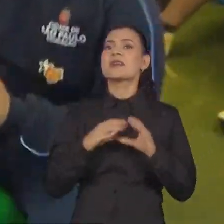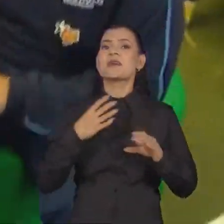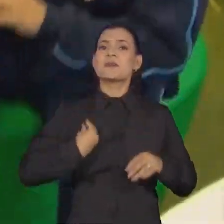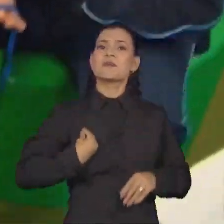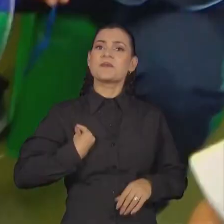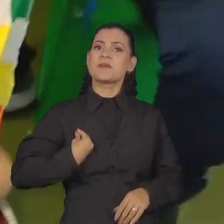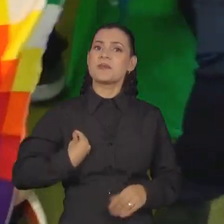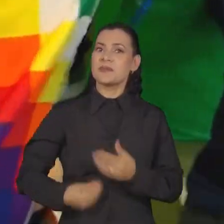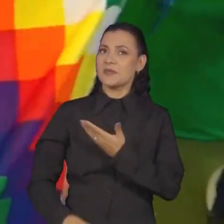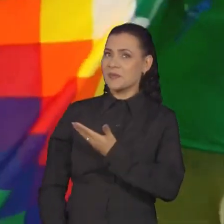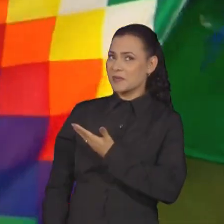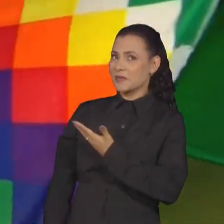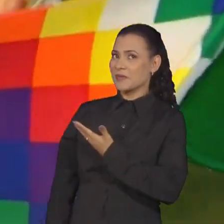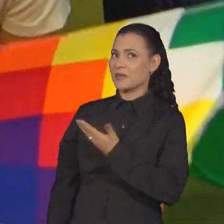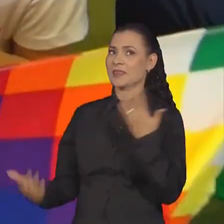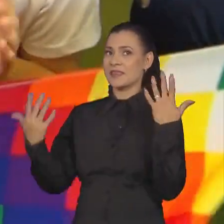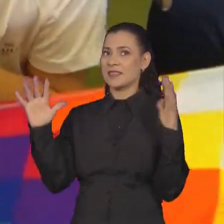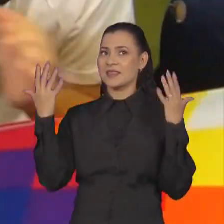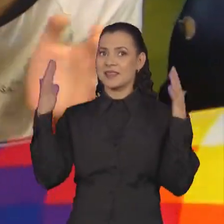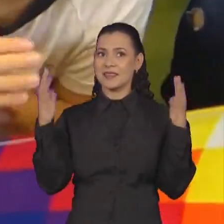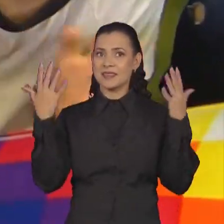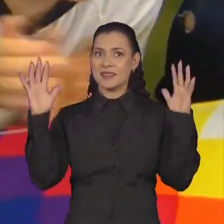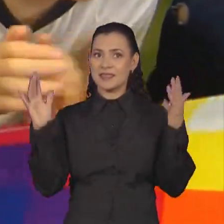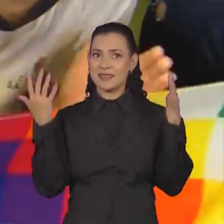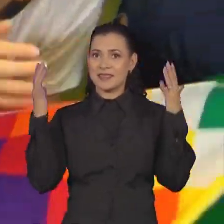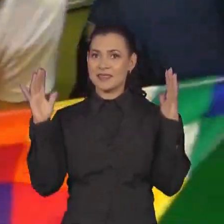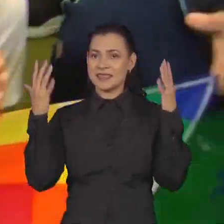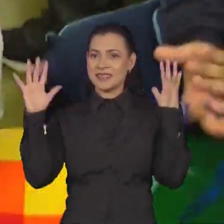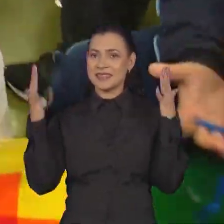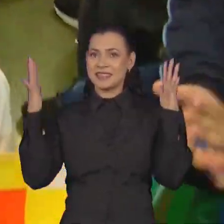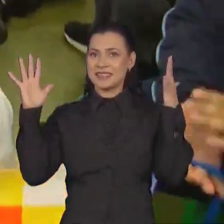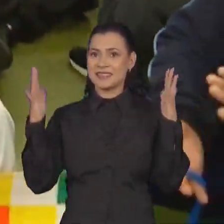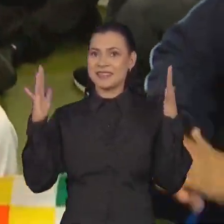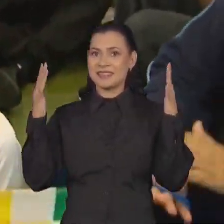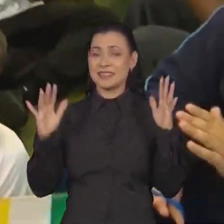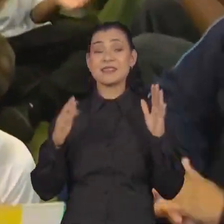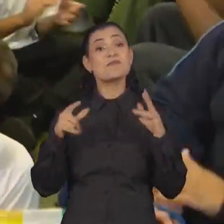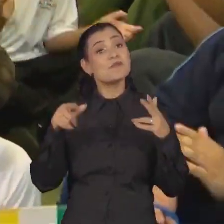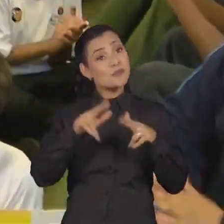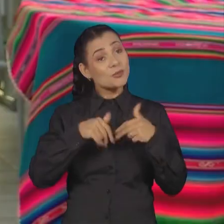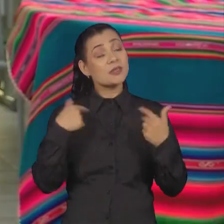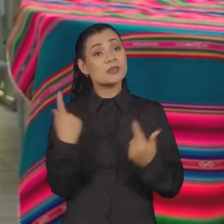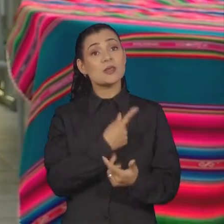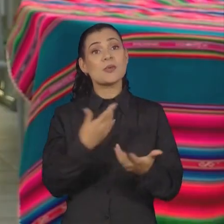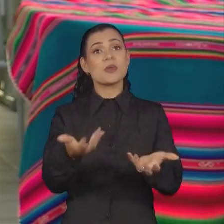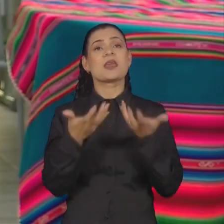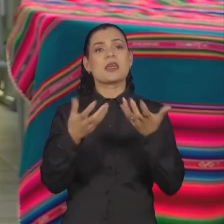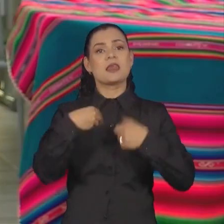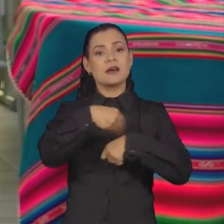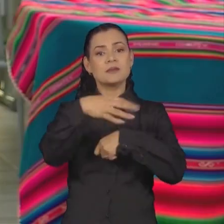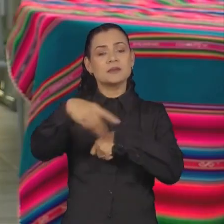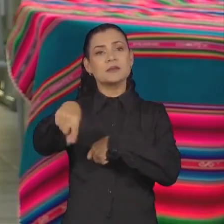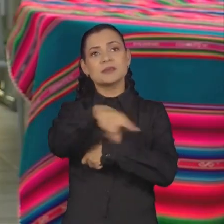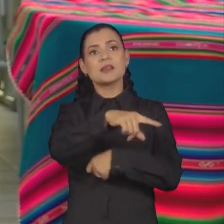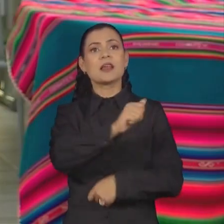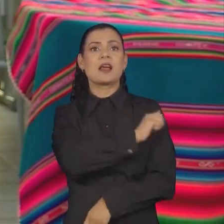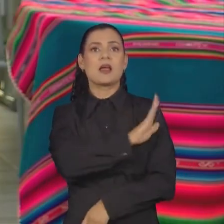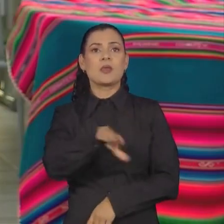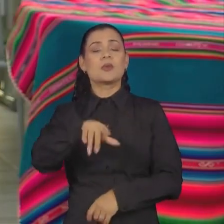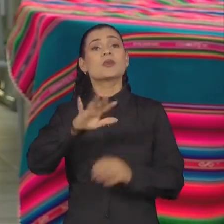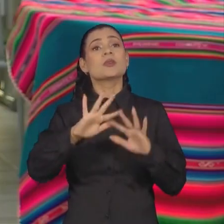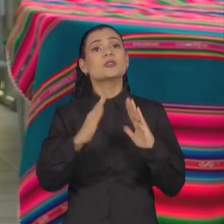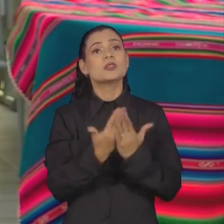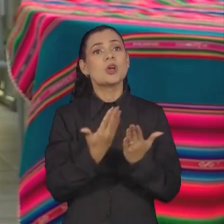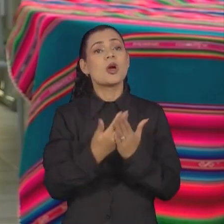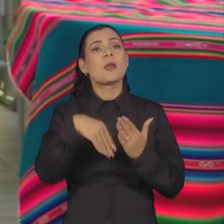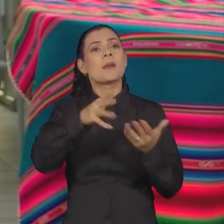forticere, forticere. Soy marinero. Eu gostaria de passar para esses alunos uma escola mais